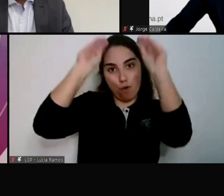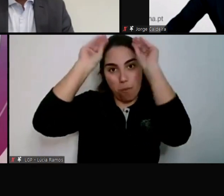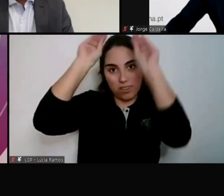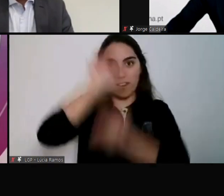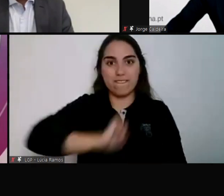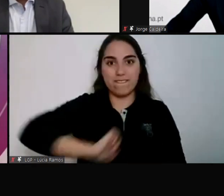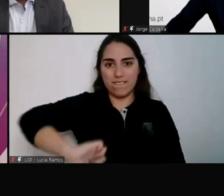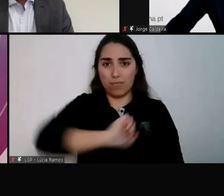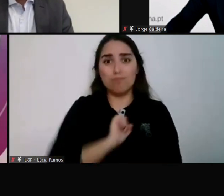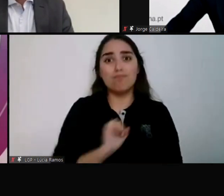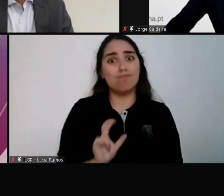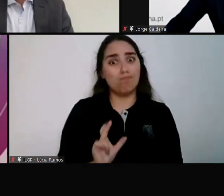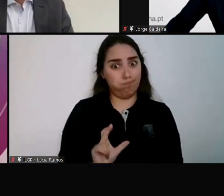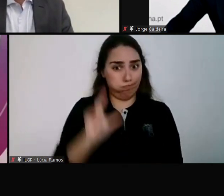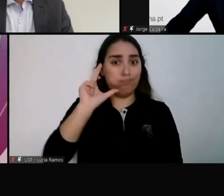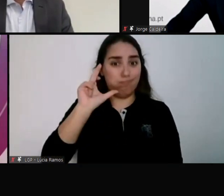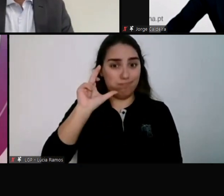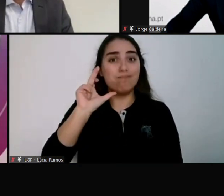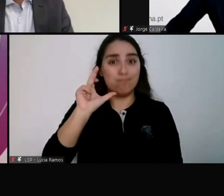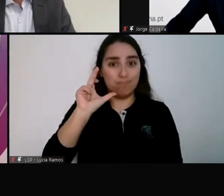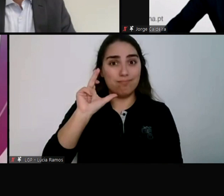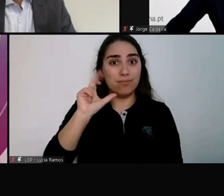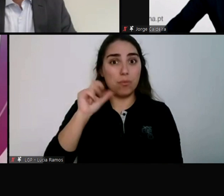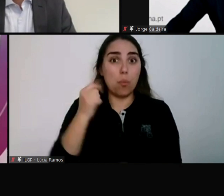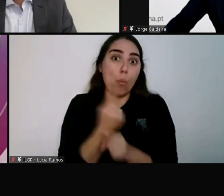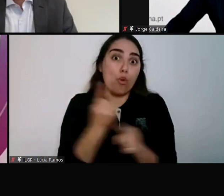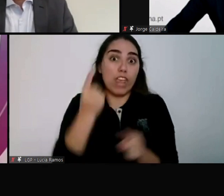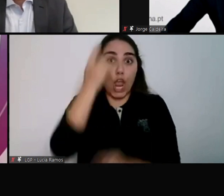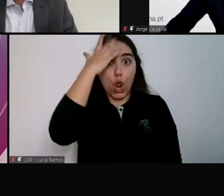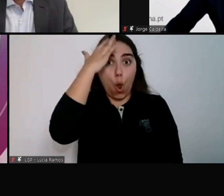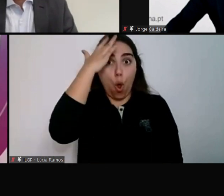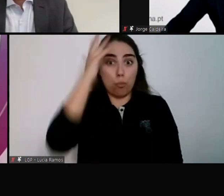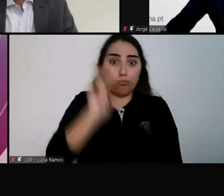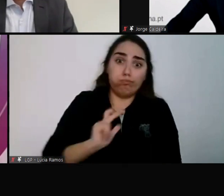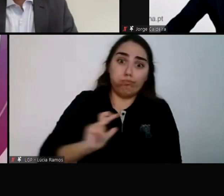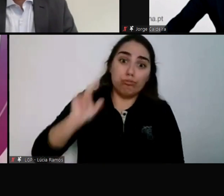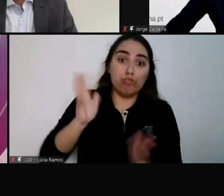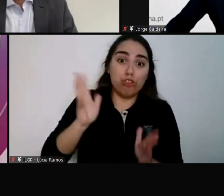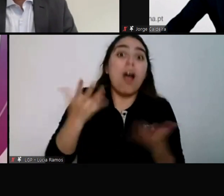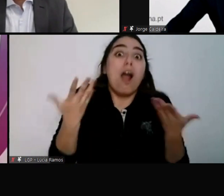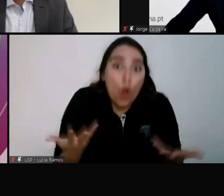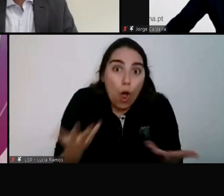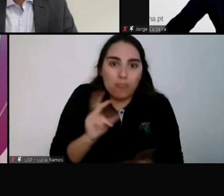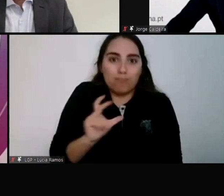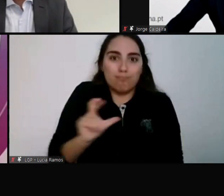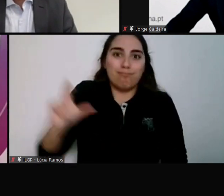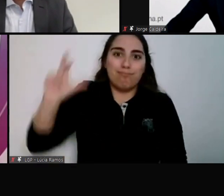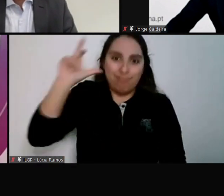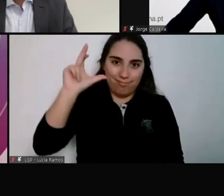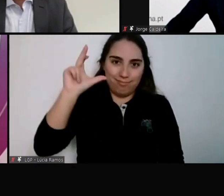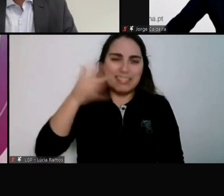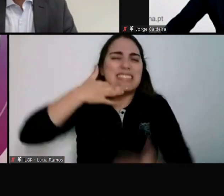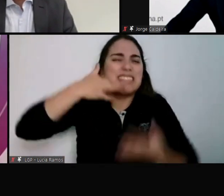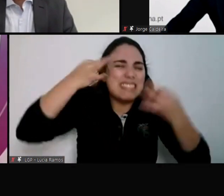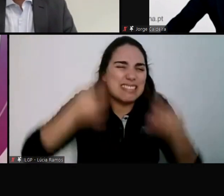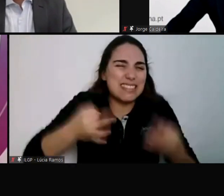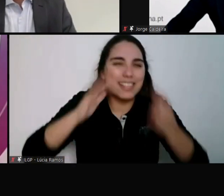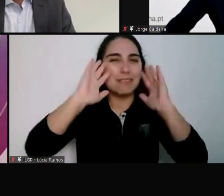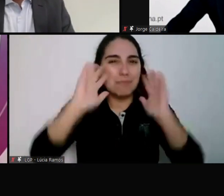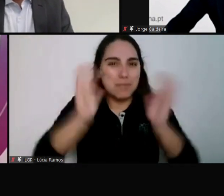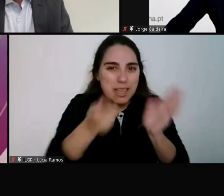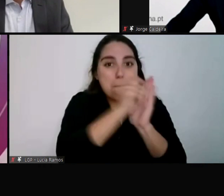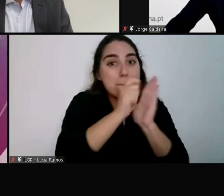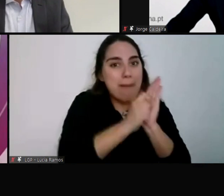subir significativamente, ele já é muito elevado, vamos ter que seguramente calendarizar ainda mais sessões. Obrigado,